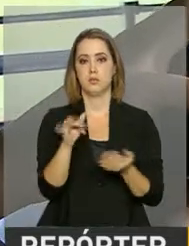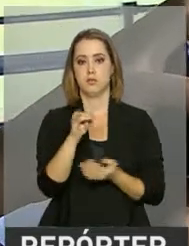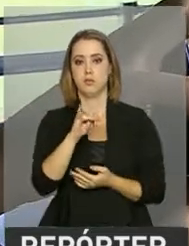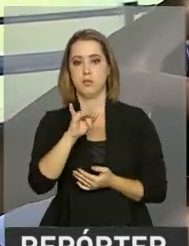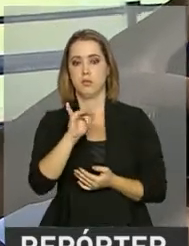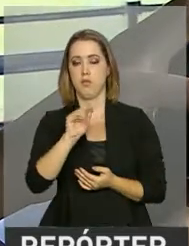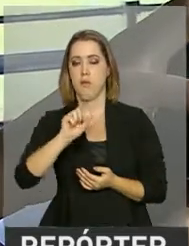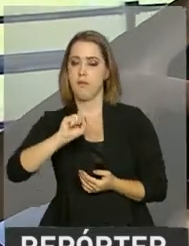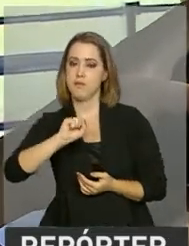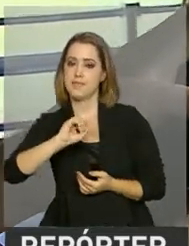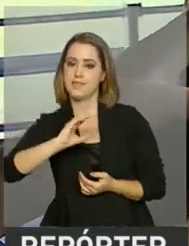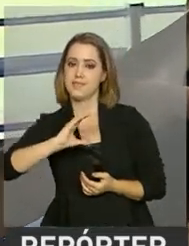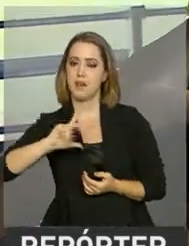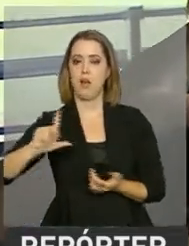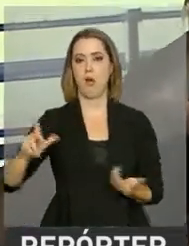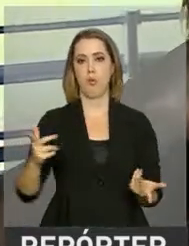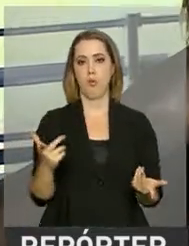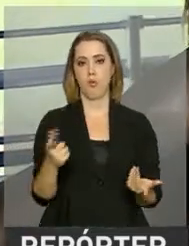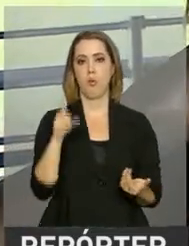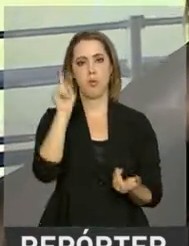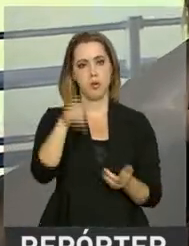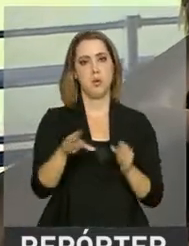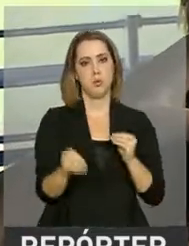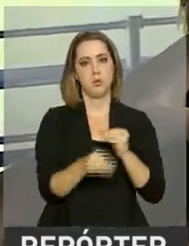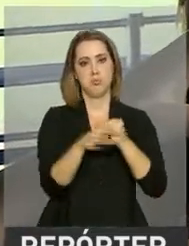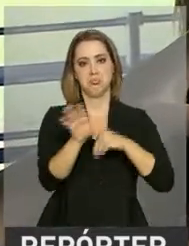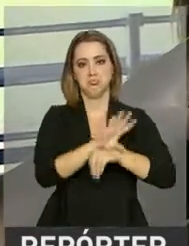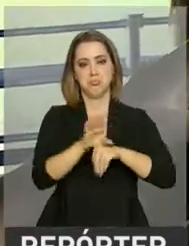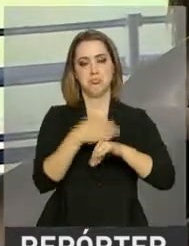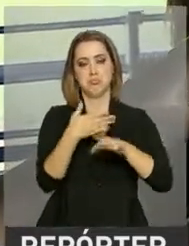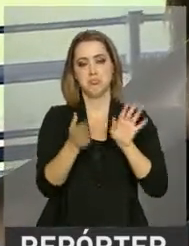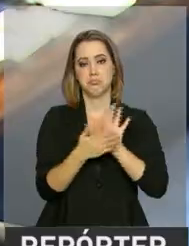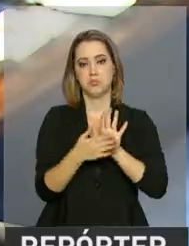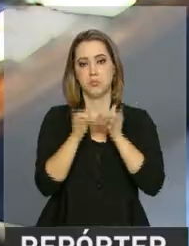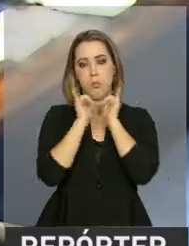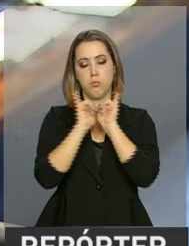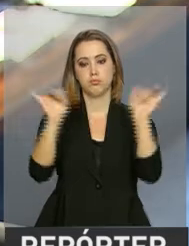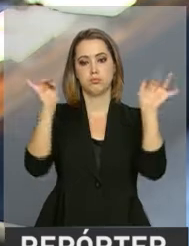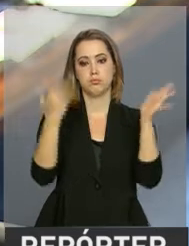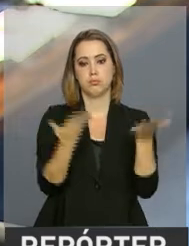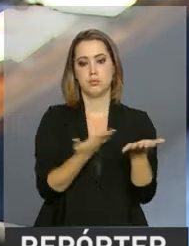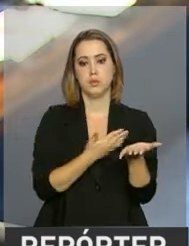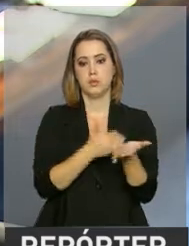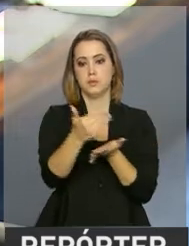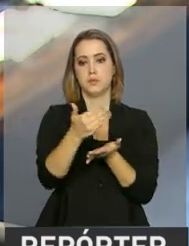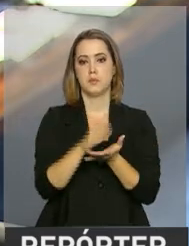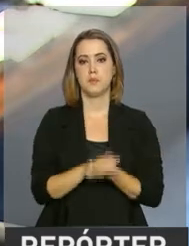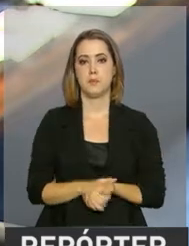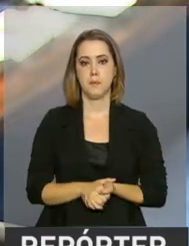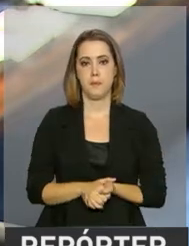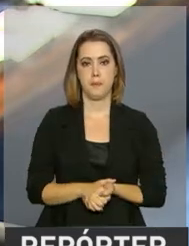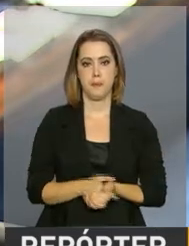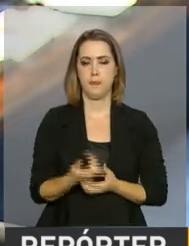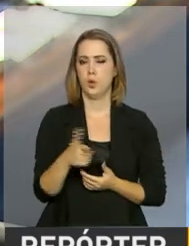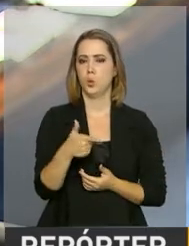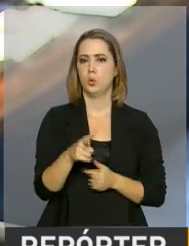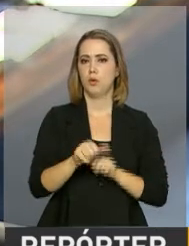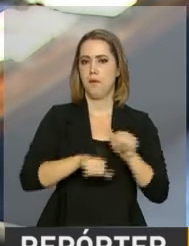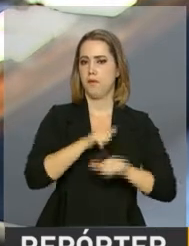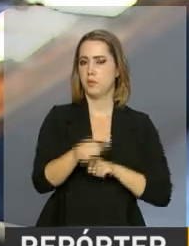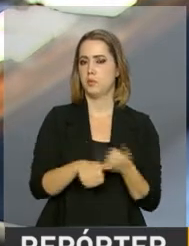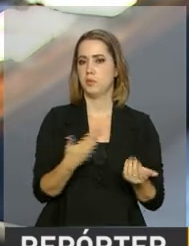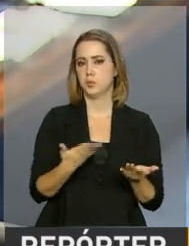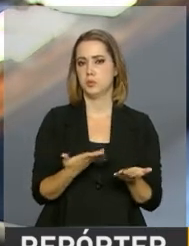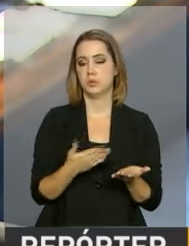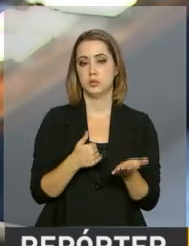e é o que essa pec vai assegurar a partir da sua promulgação como não houve mudanças em relação ao texto original aprovado pela